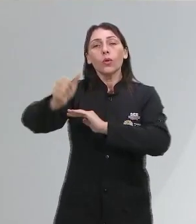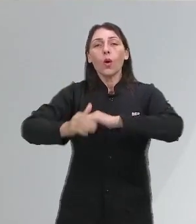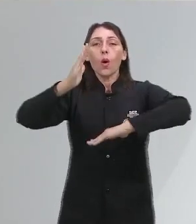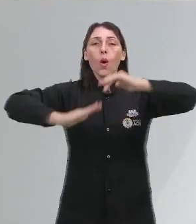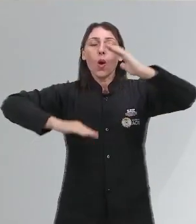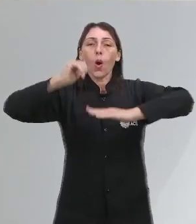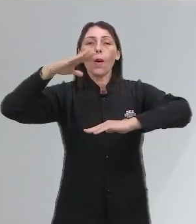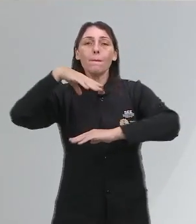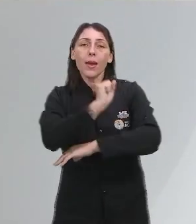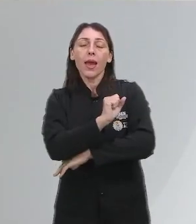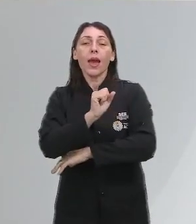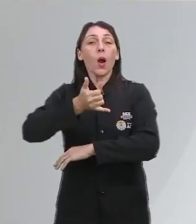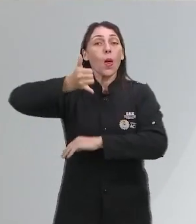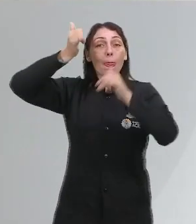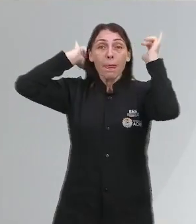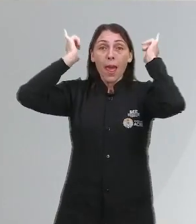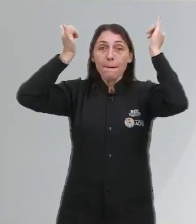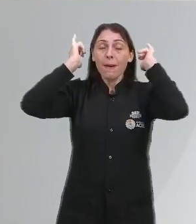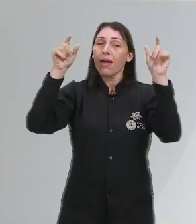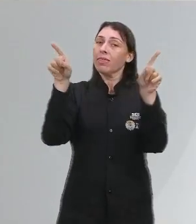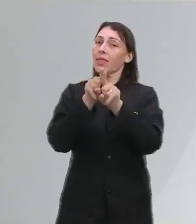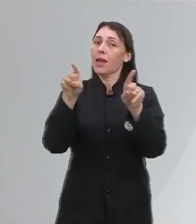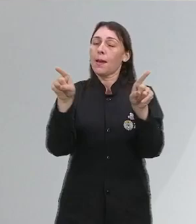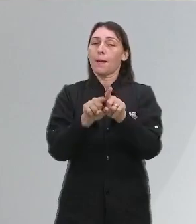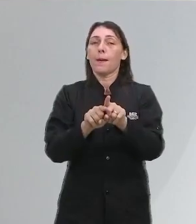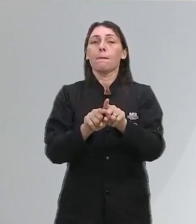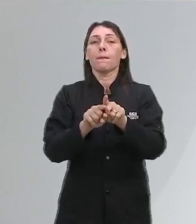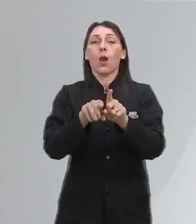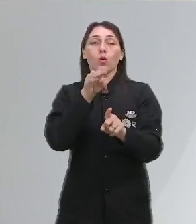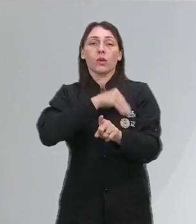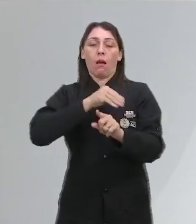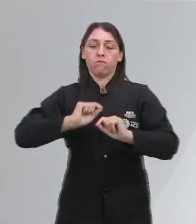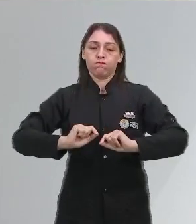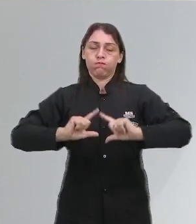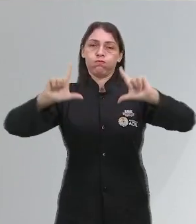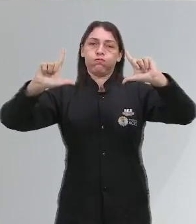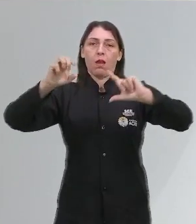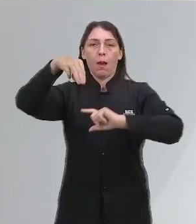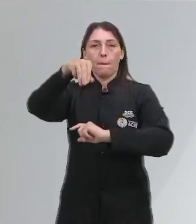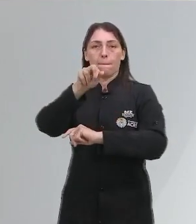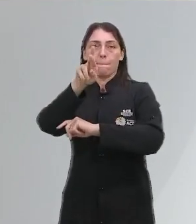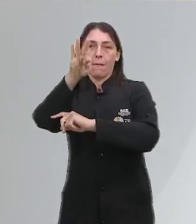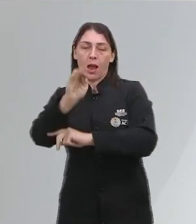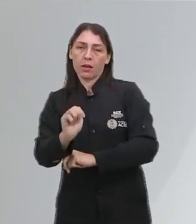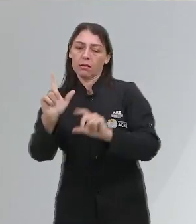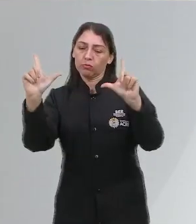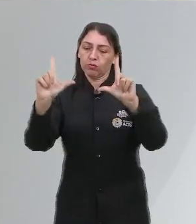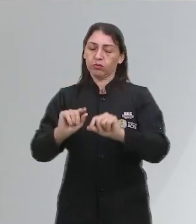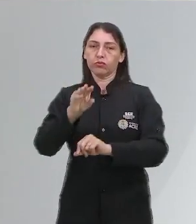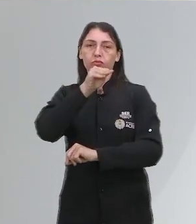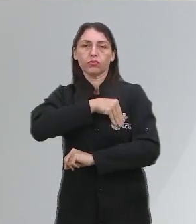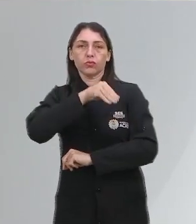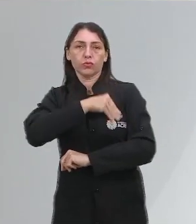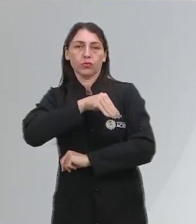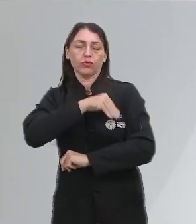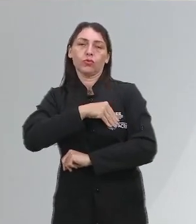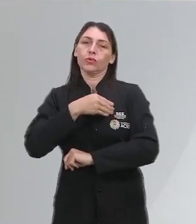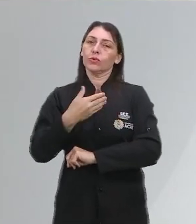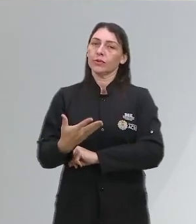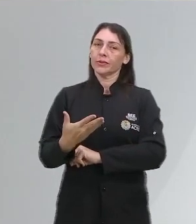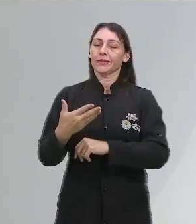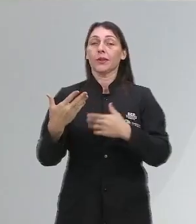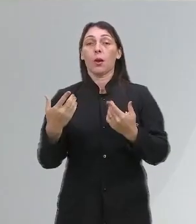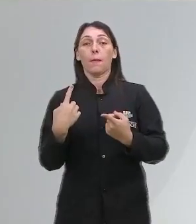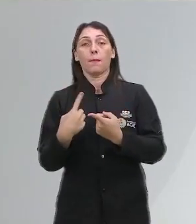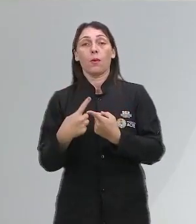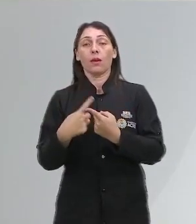comparação rápida, Neymar e Marta. Marta muito mais vezes campeã e com título de melhor jogadora do mundo, enquanto o